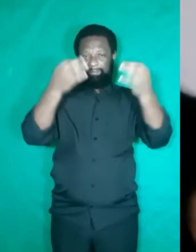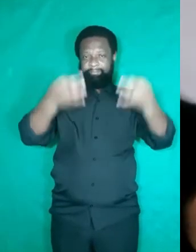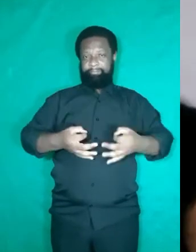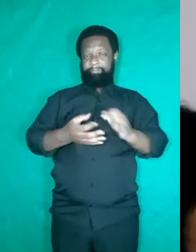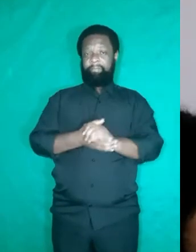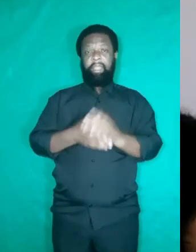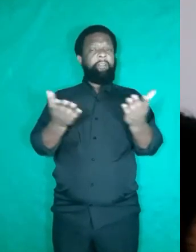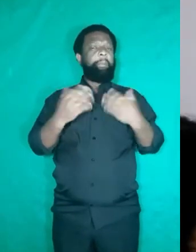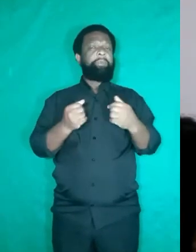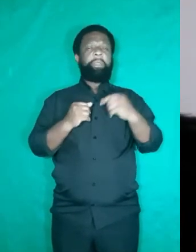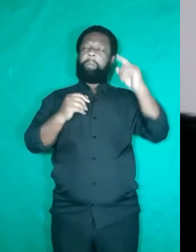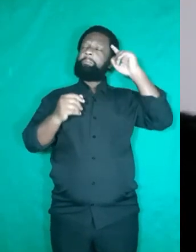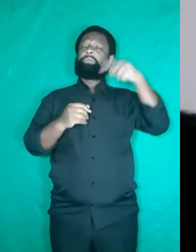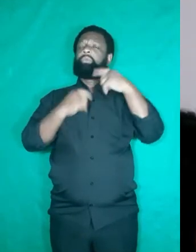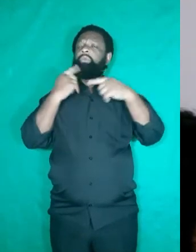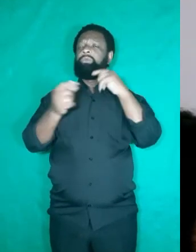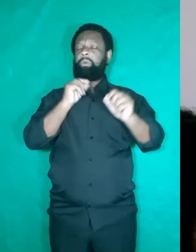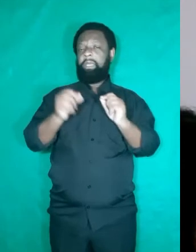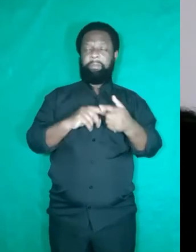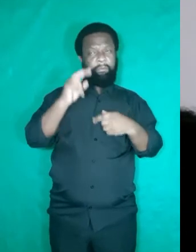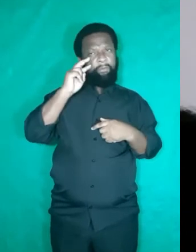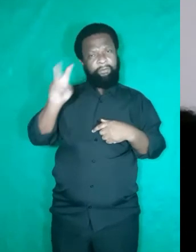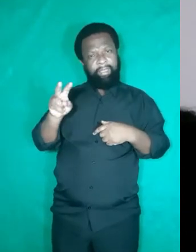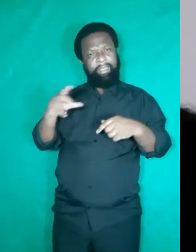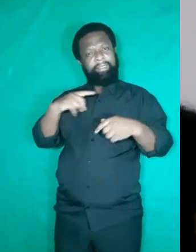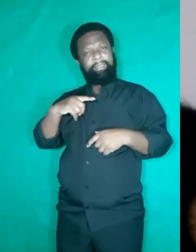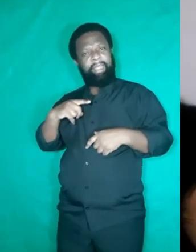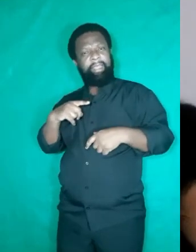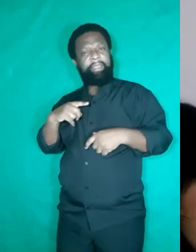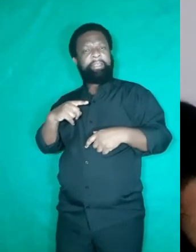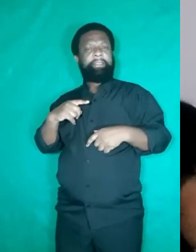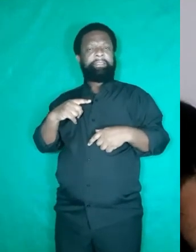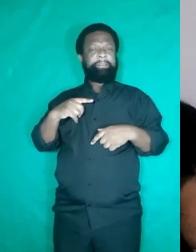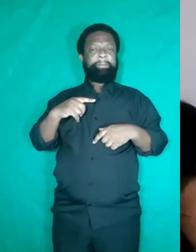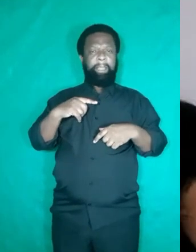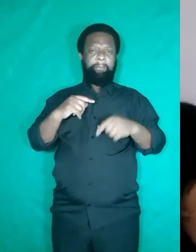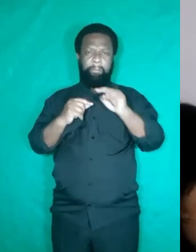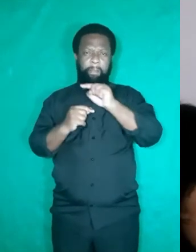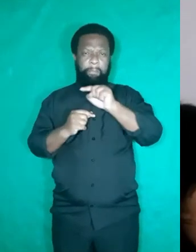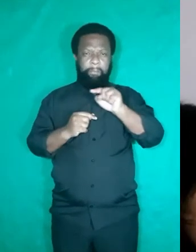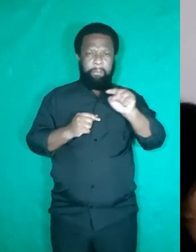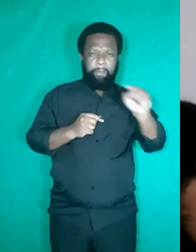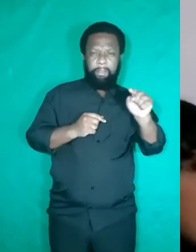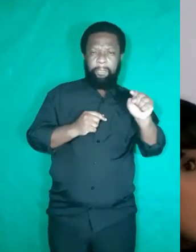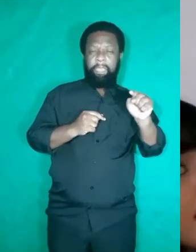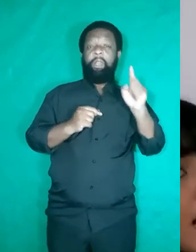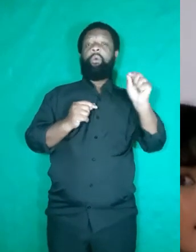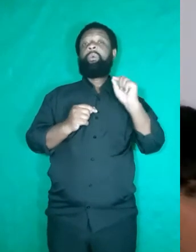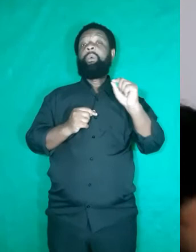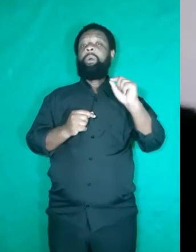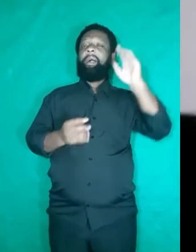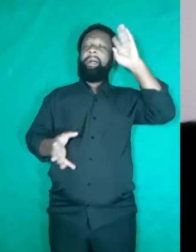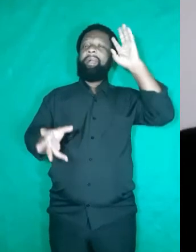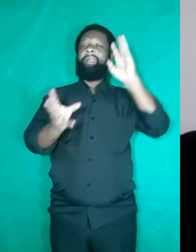ao observar que tem uma cunha e um tracejado, eu já sei que essa geometria aqui não é uma geometria